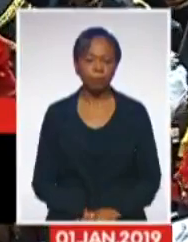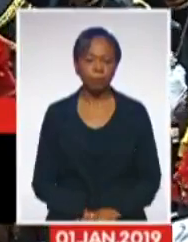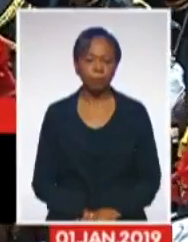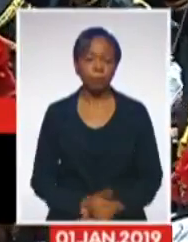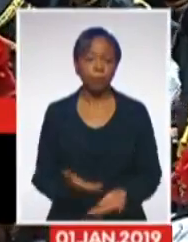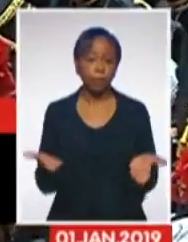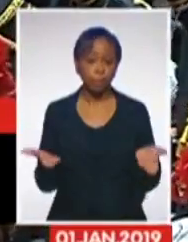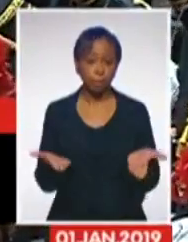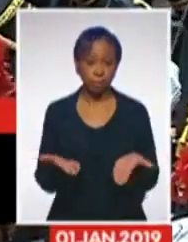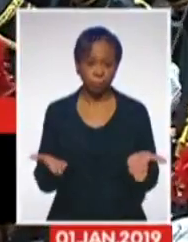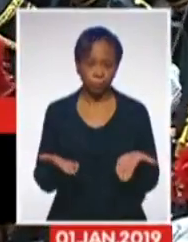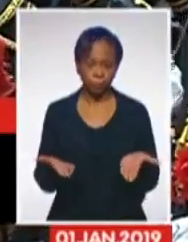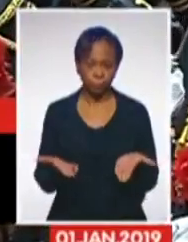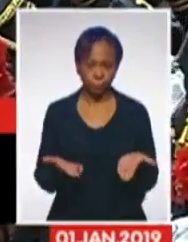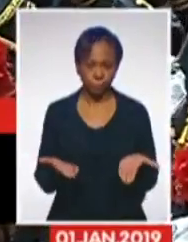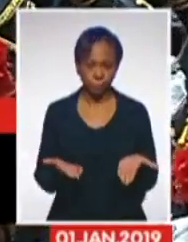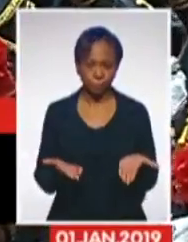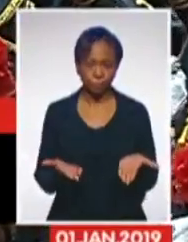Neste momento,